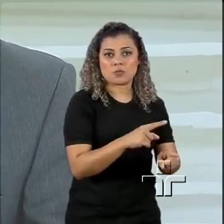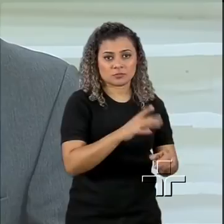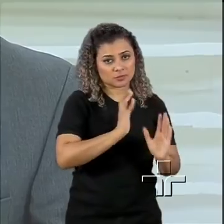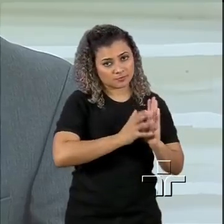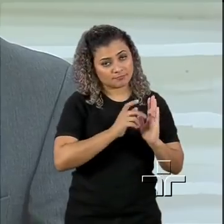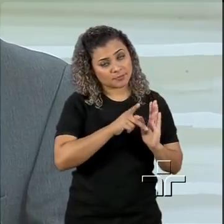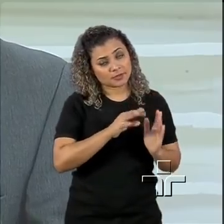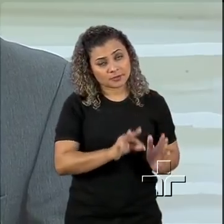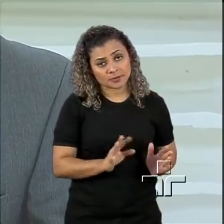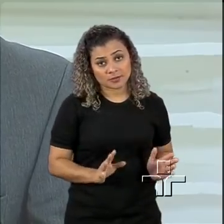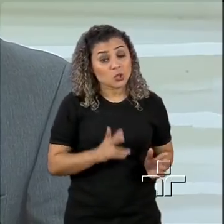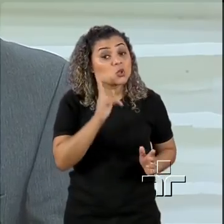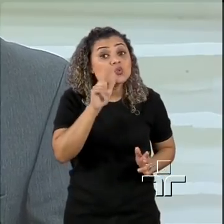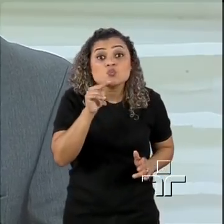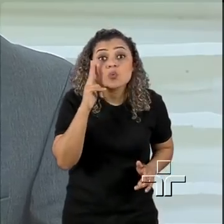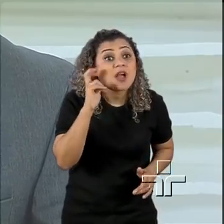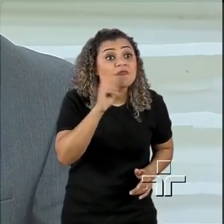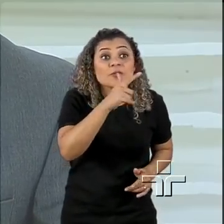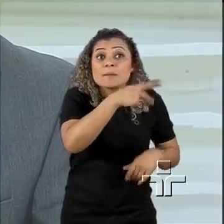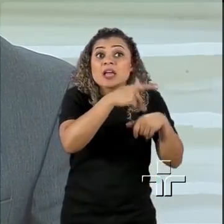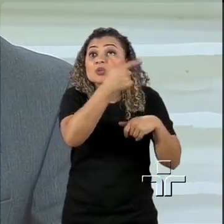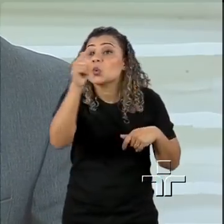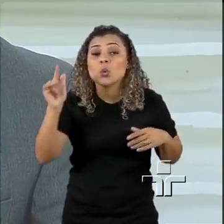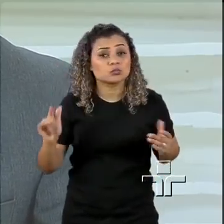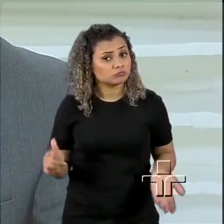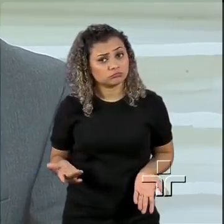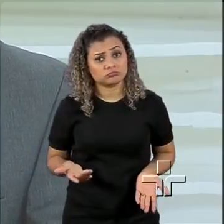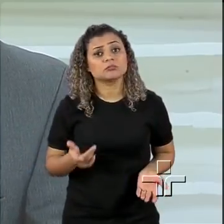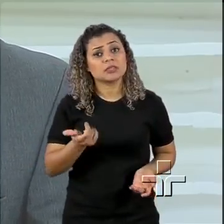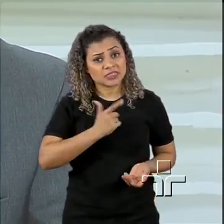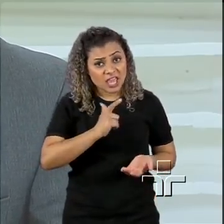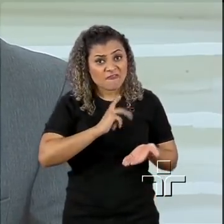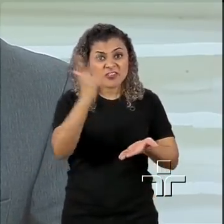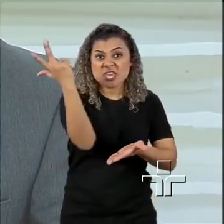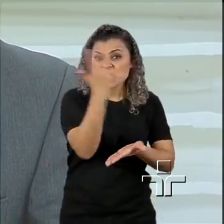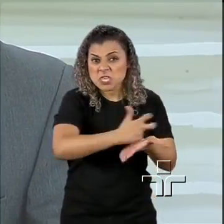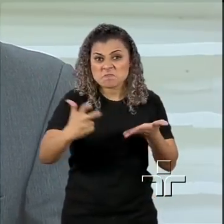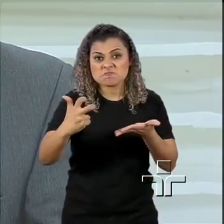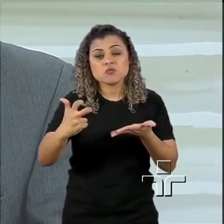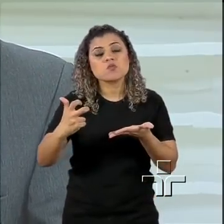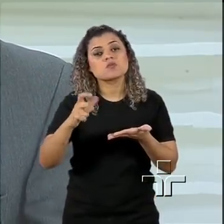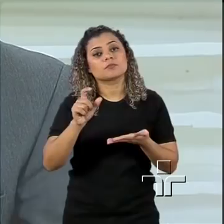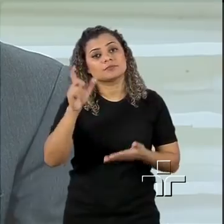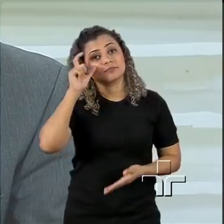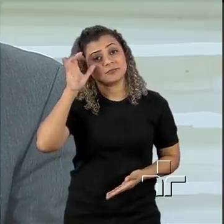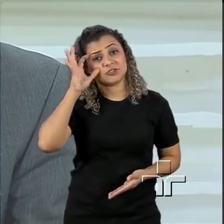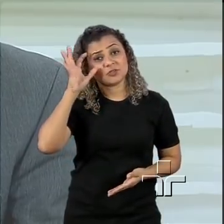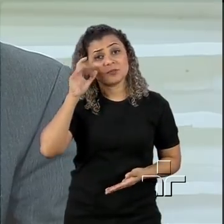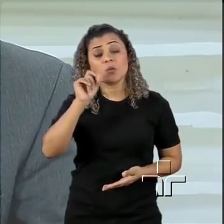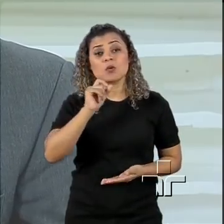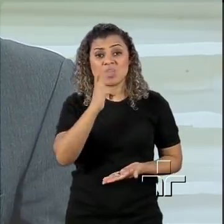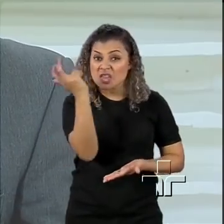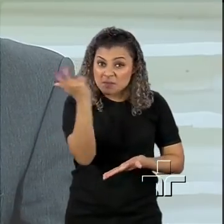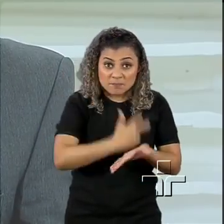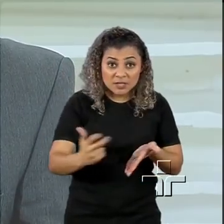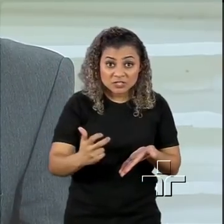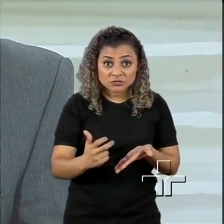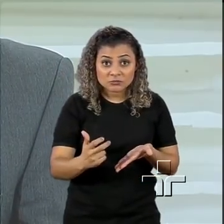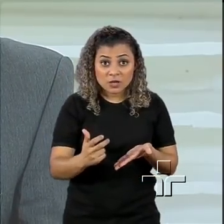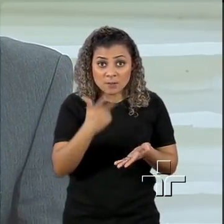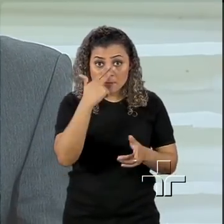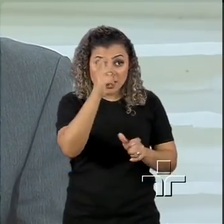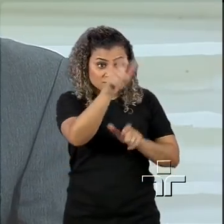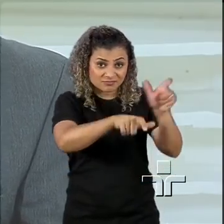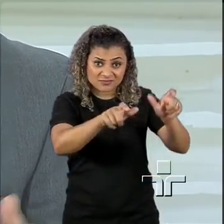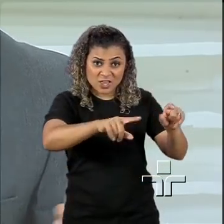qualquer lugar do mundo, e no processo do impeachment. A partir do impeachment, os golpistas se tornaram nosso grande cabo